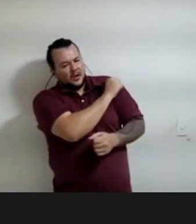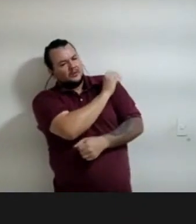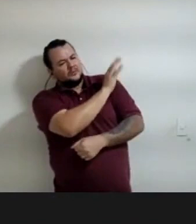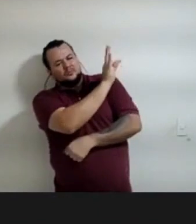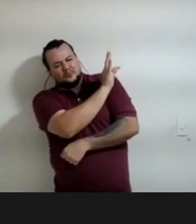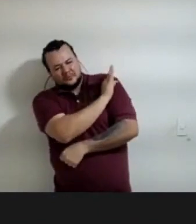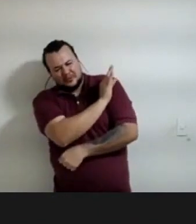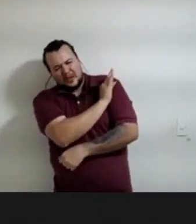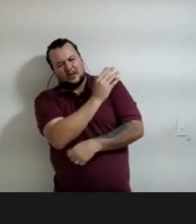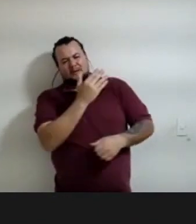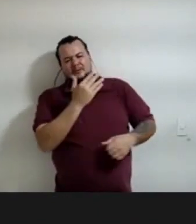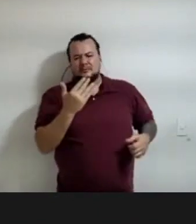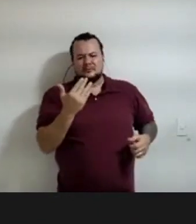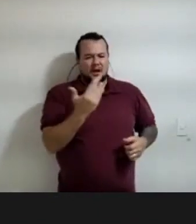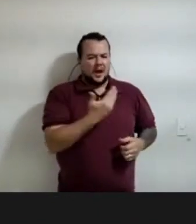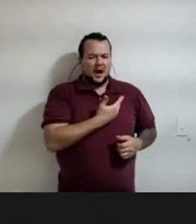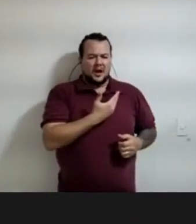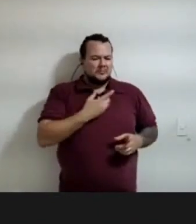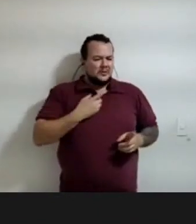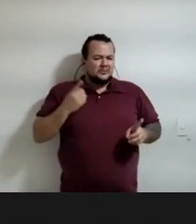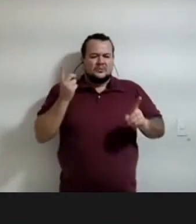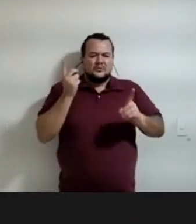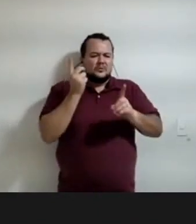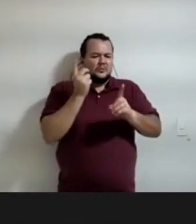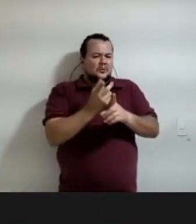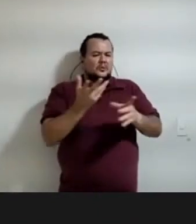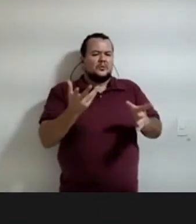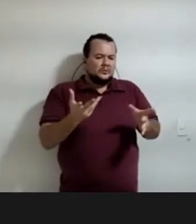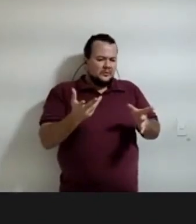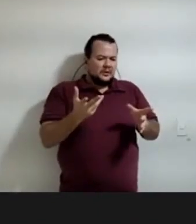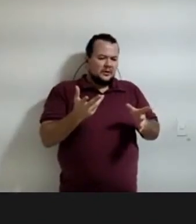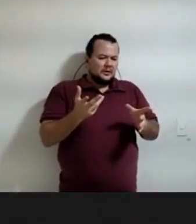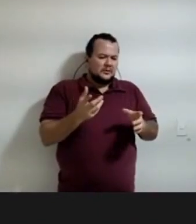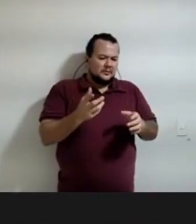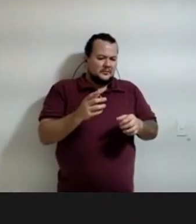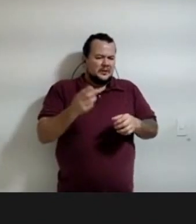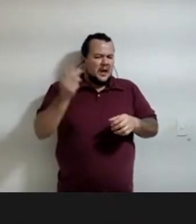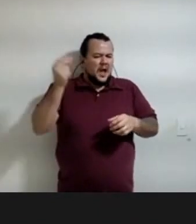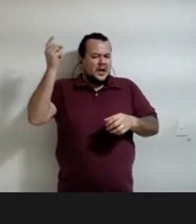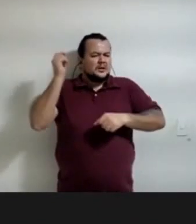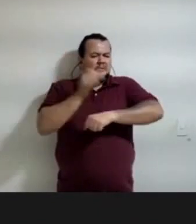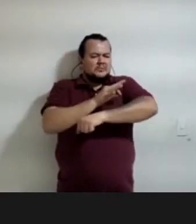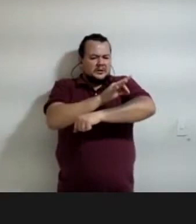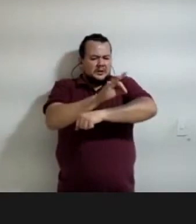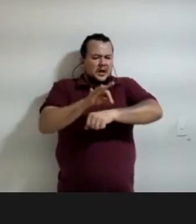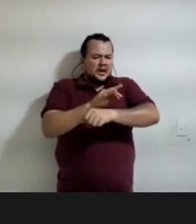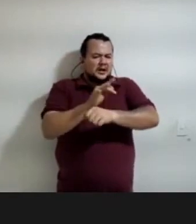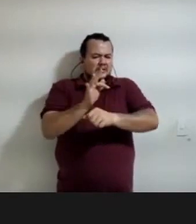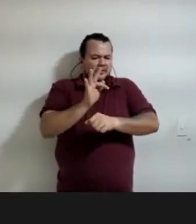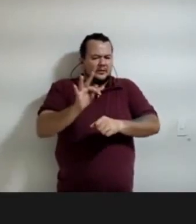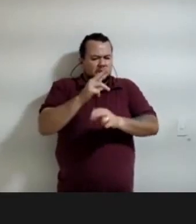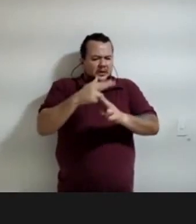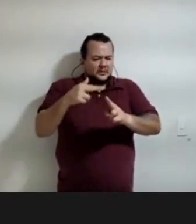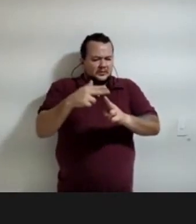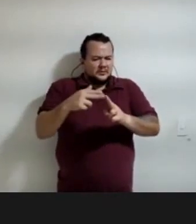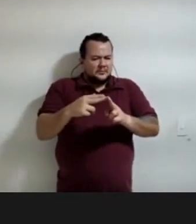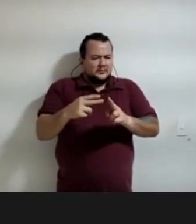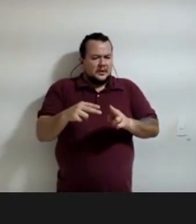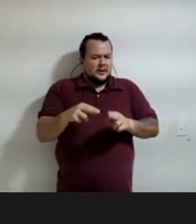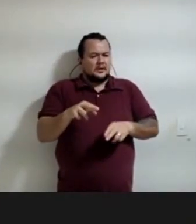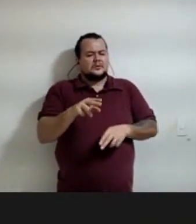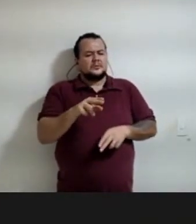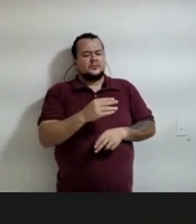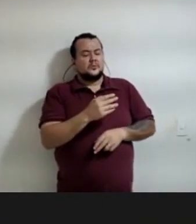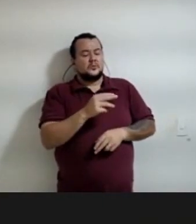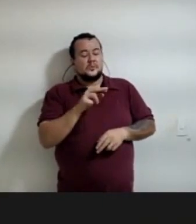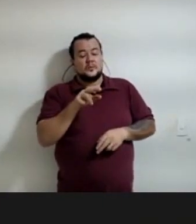amigos maravilhosos que eu fiz nos meus anos de FAU-NB, especialmente com Pedro Paulo Palazzo e com meu irmão Ricardo